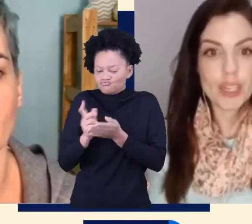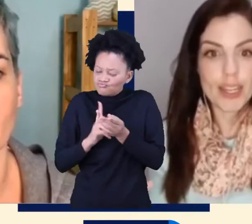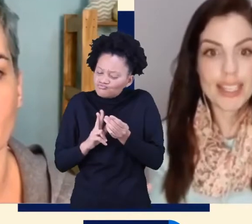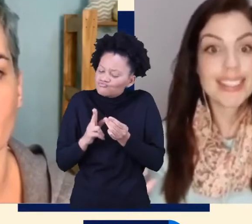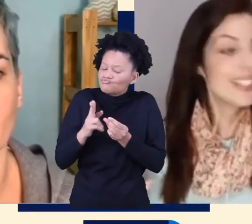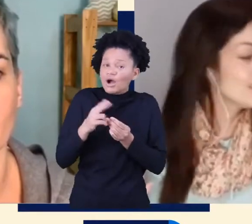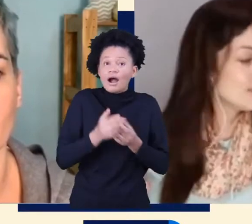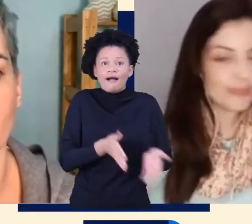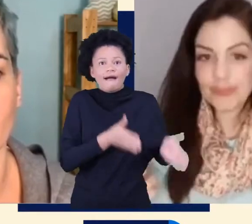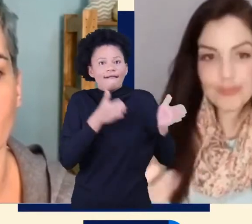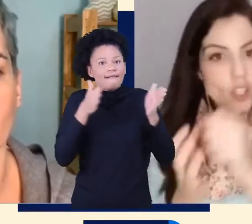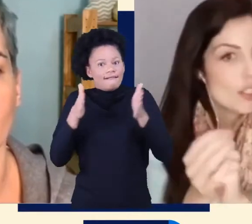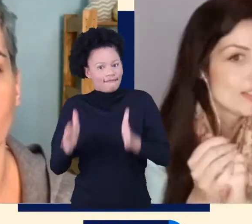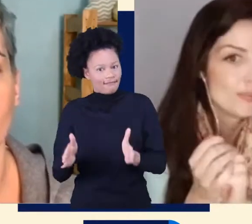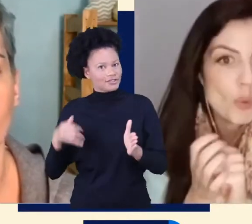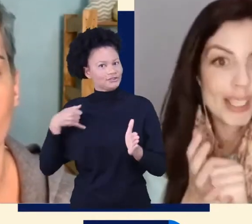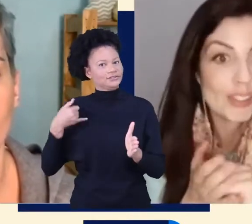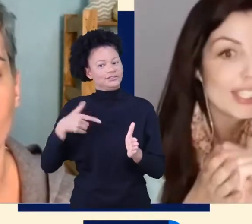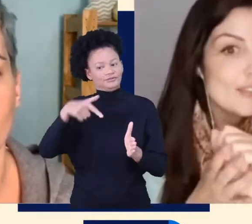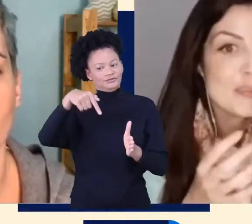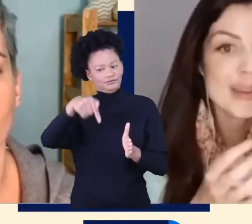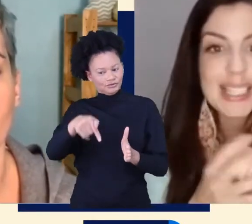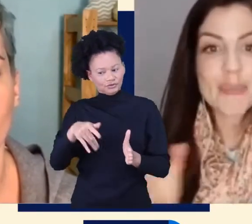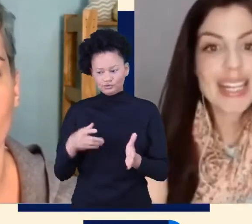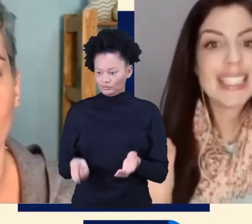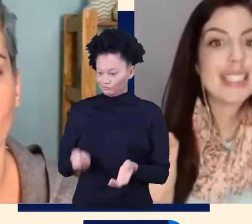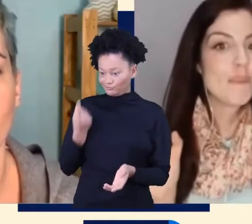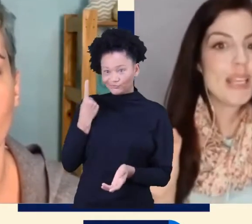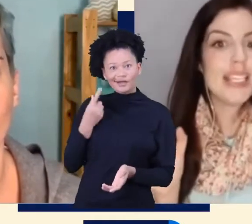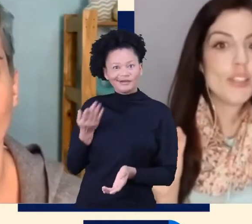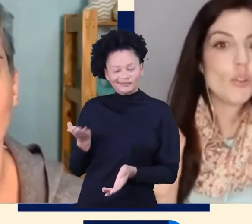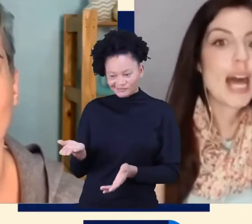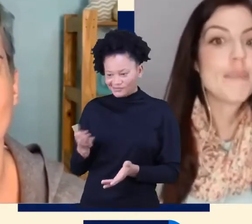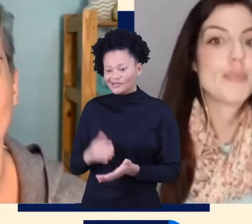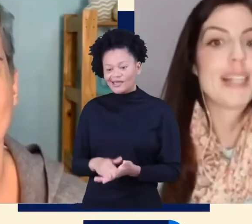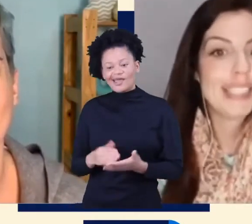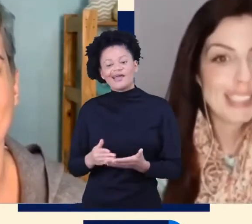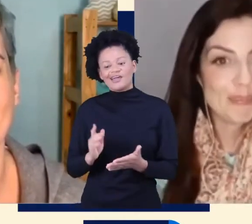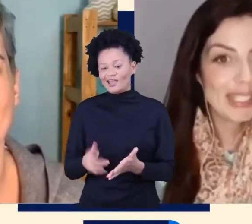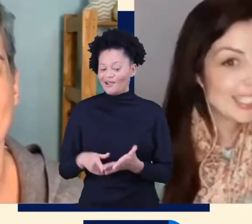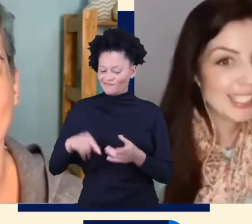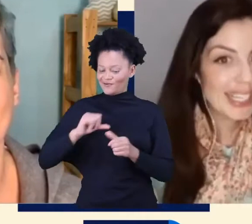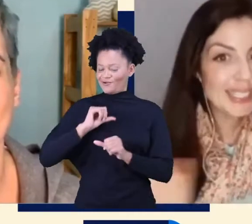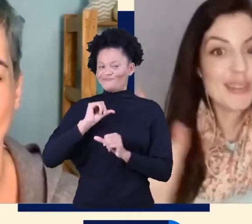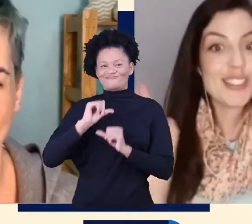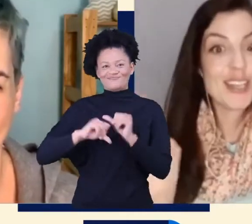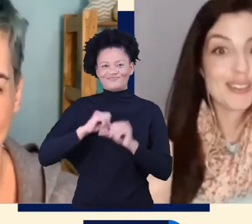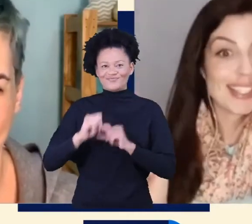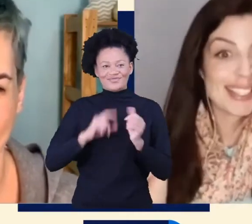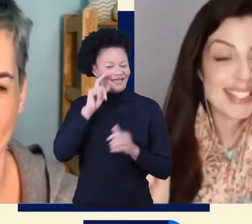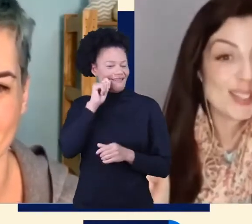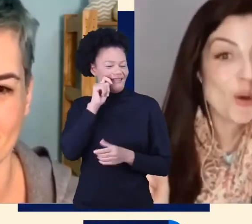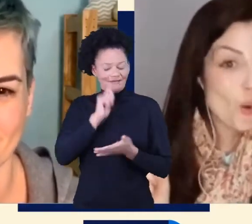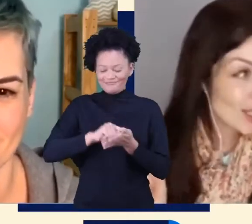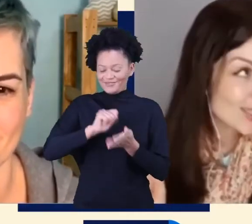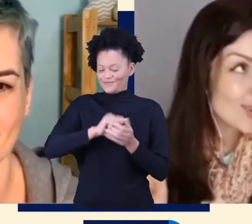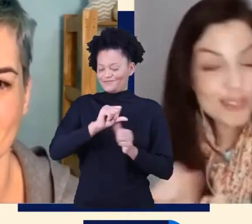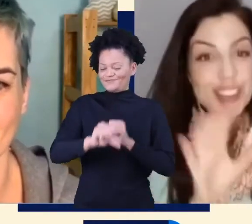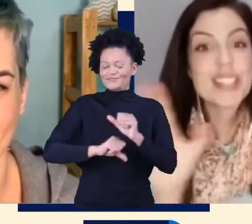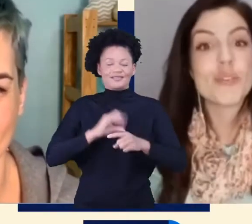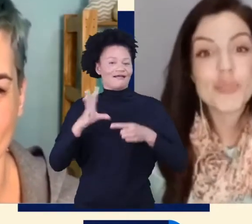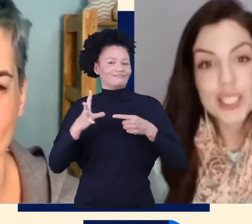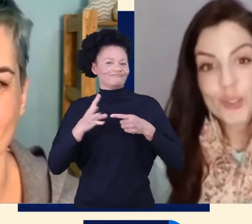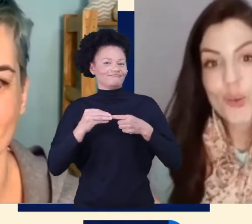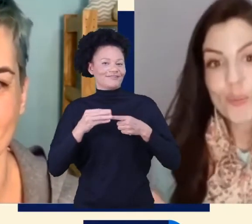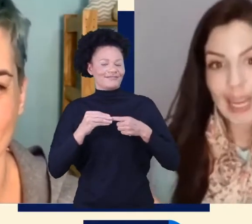7, né, que a criança, nossa, o momento em que ela vai passar para a caneta Bic, do lápis para a caneta Bic, que ainda é uma coisa que acontece nas escolas,